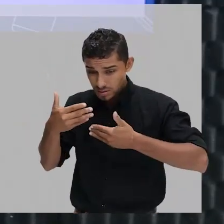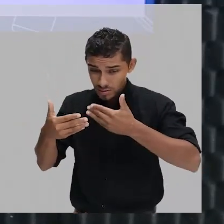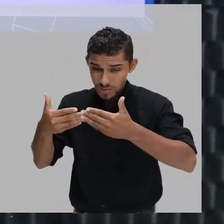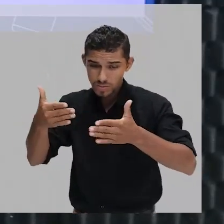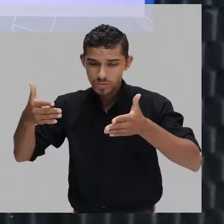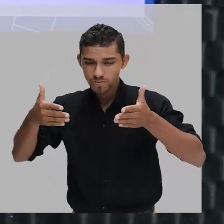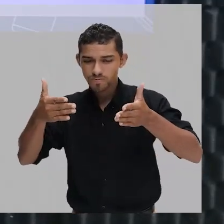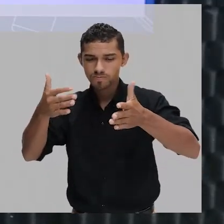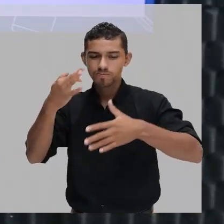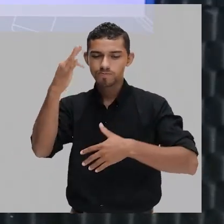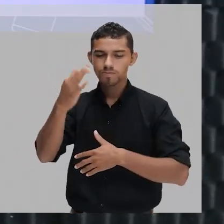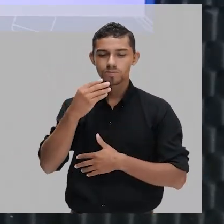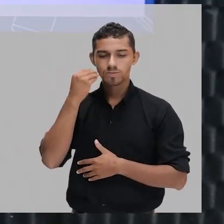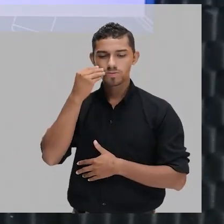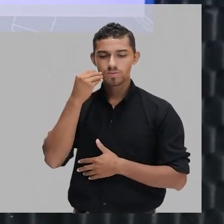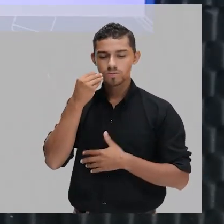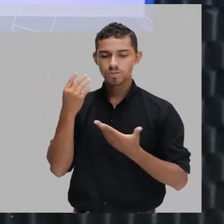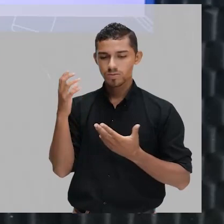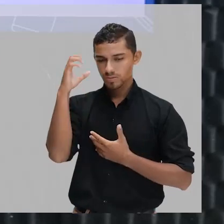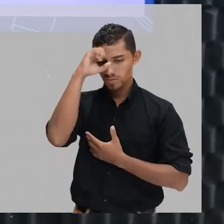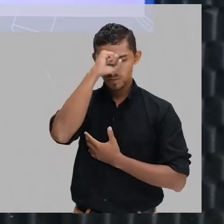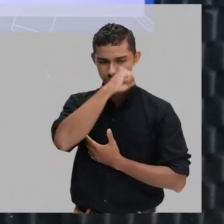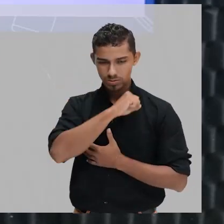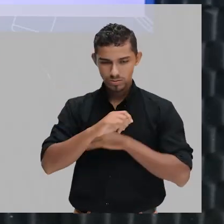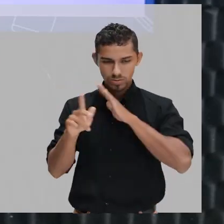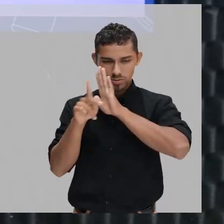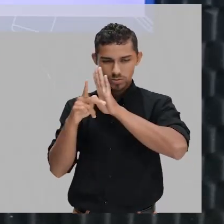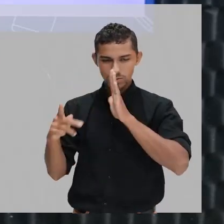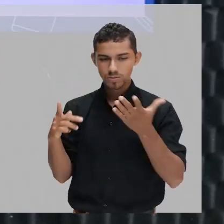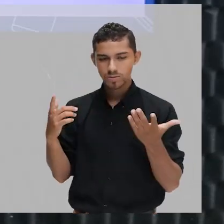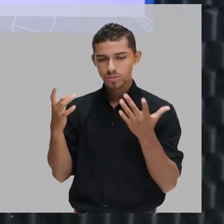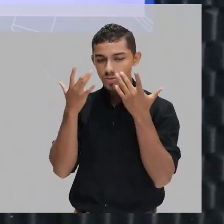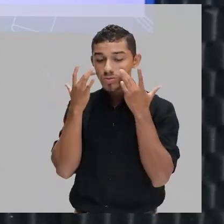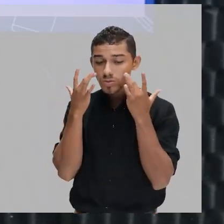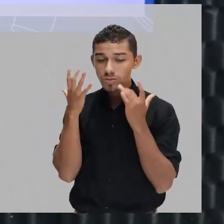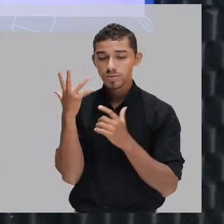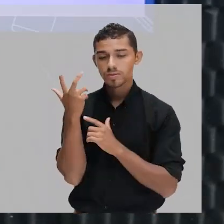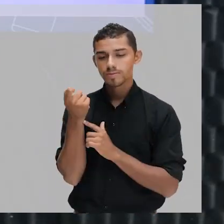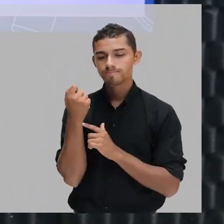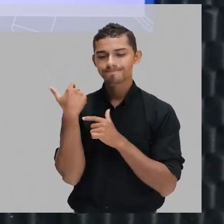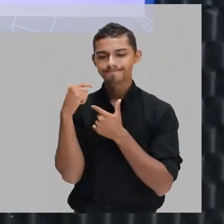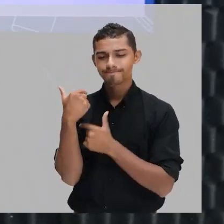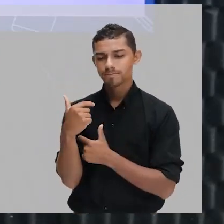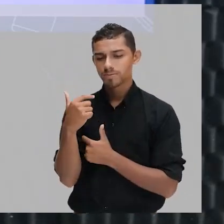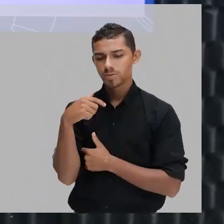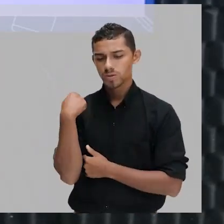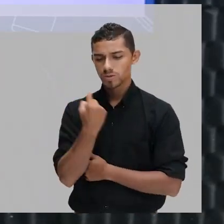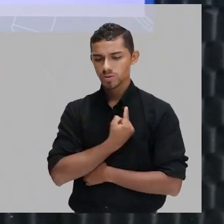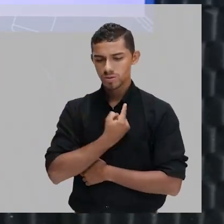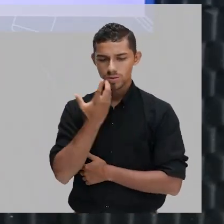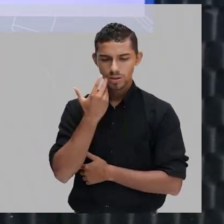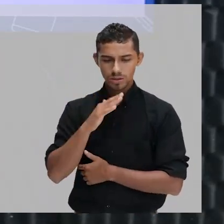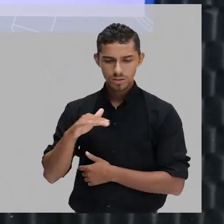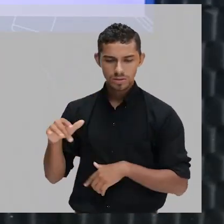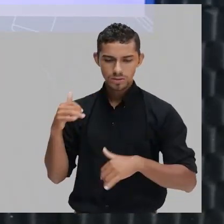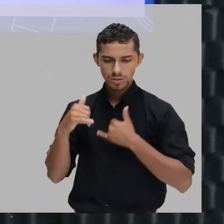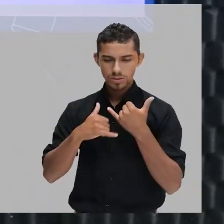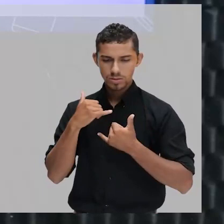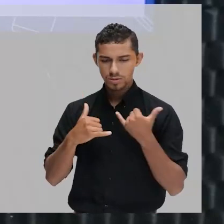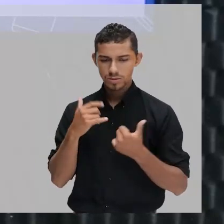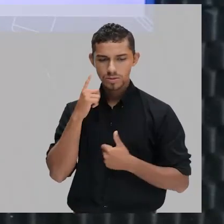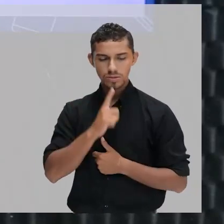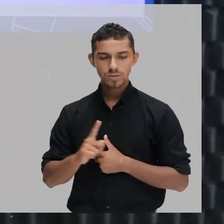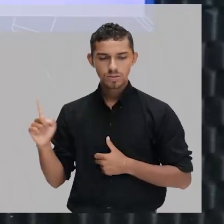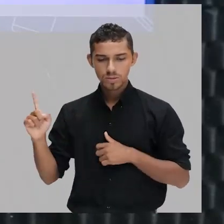caminho pela frente. É tão ancestral quanto o próprio teatro tradicional. O interessante é que quando a gente é criança, a gente brinca muito com a